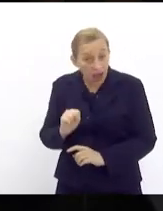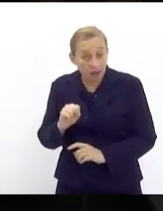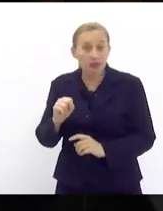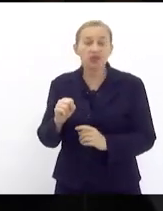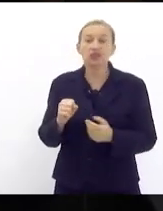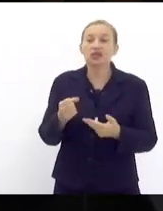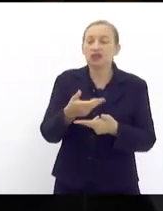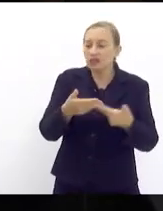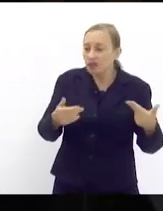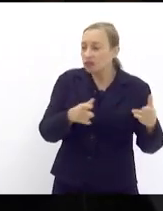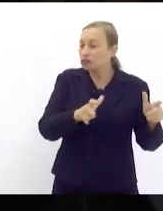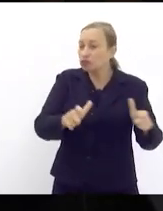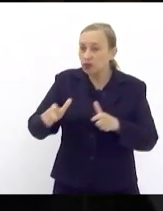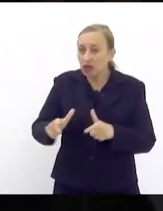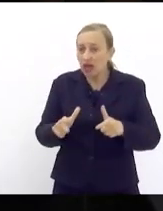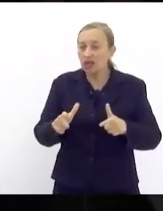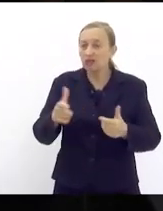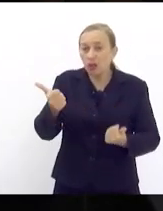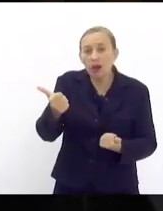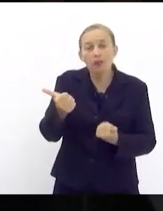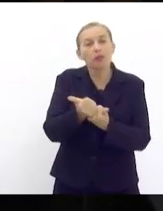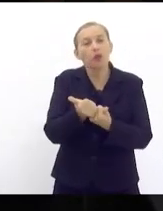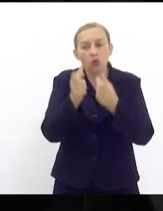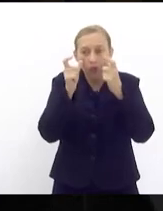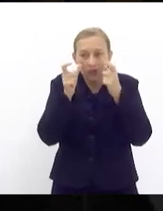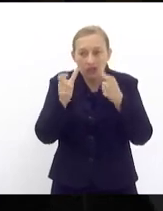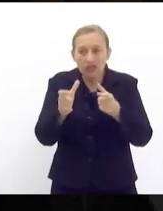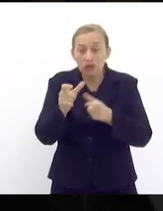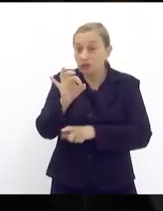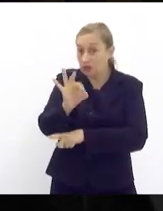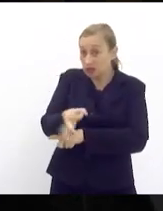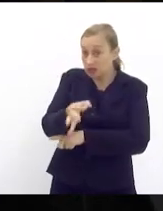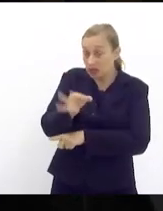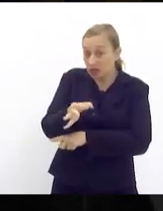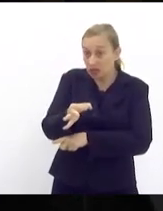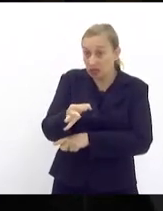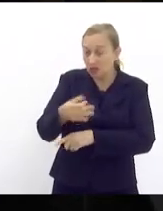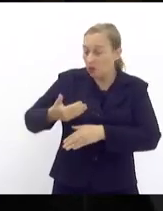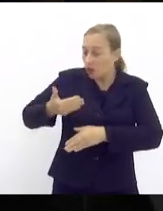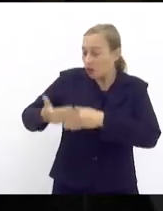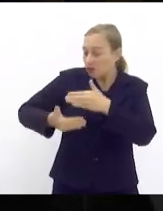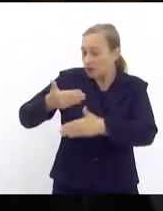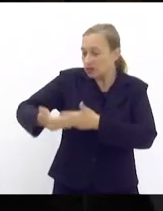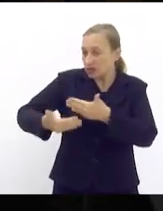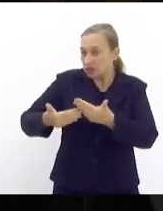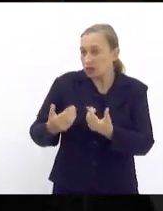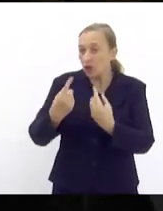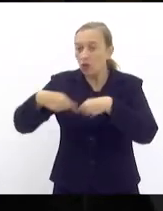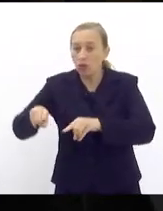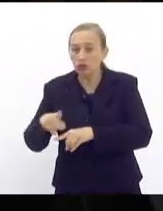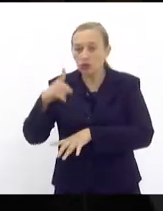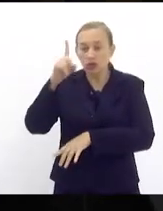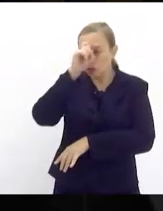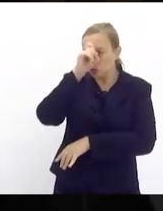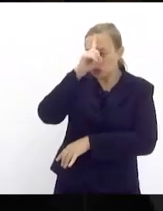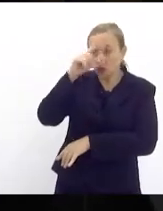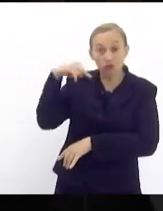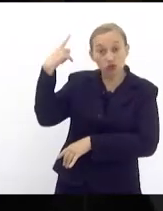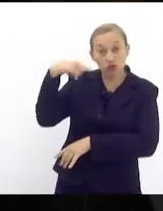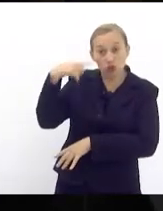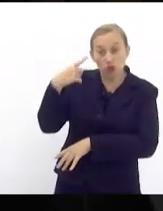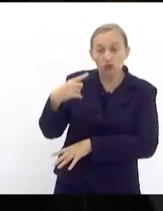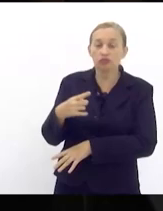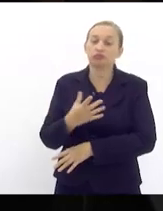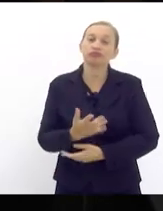mental nos hospitais Gerais nós vamos ter uma atenção a crise adequada E com isso vamos avançar nas lutas contra os manicômios manicômios